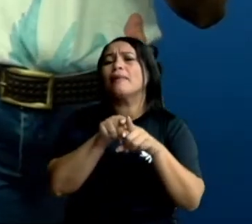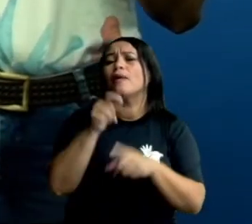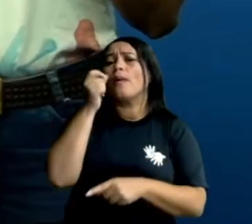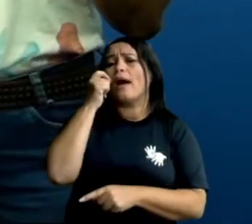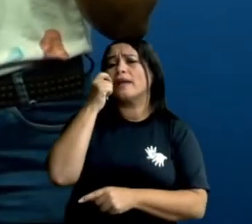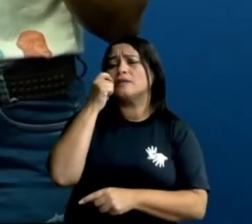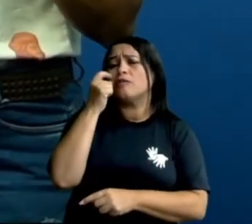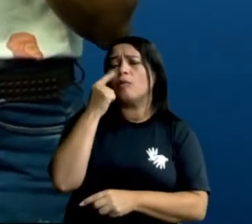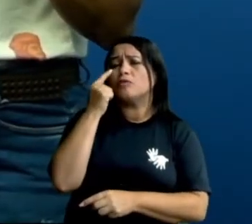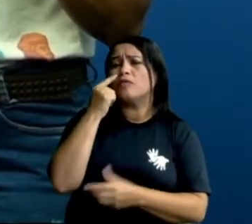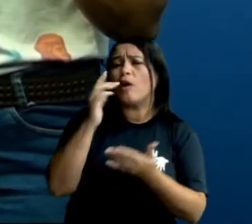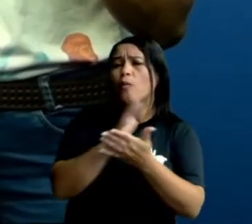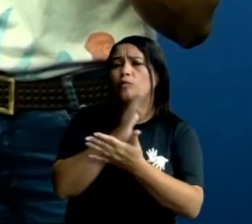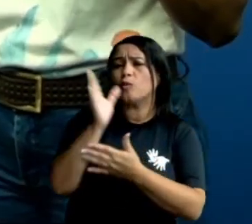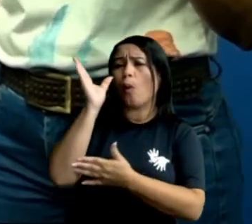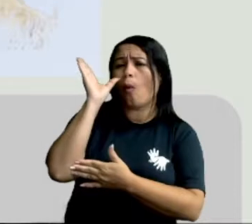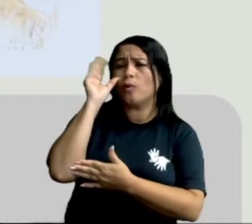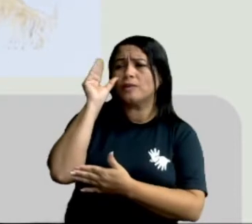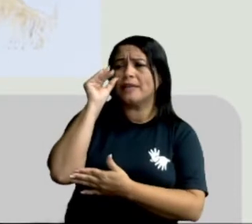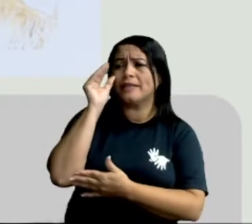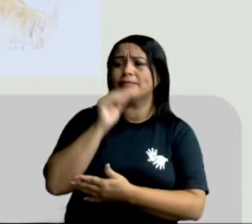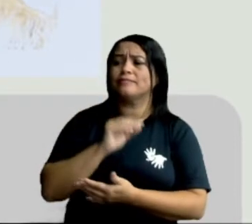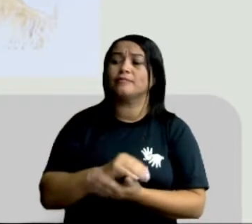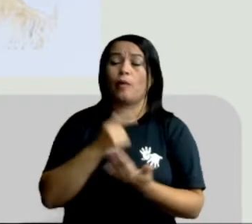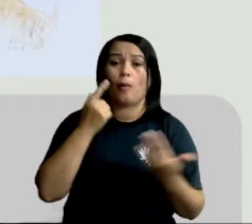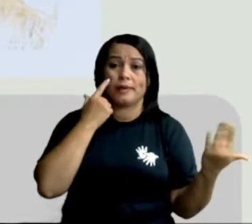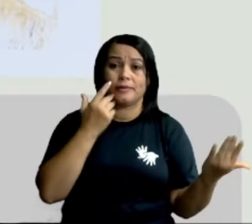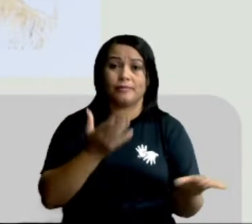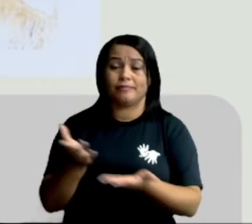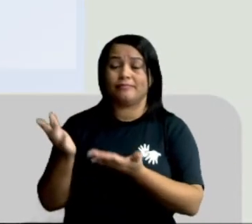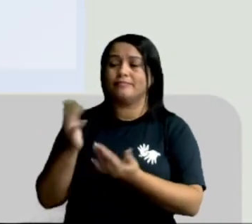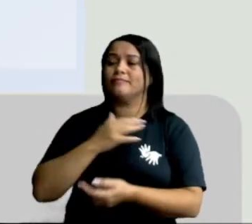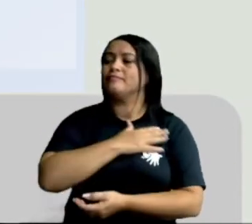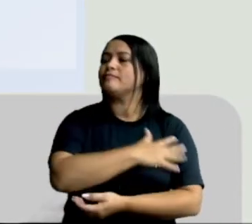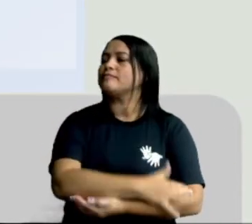algumas curiosidades do ratinho? Olha só.